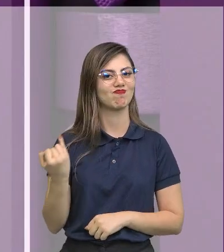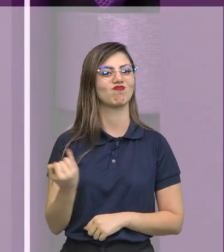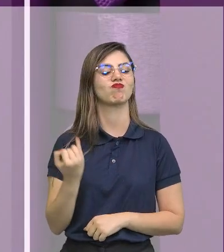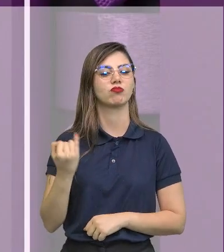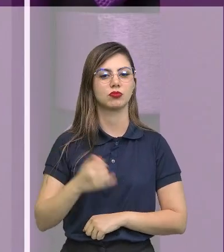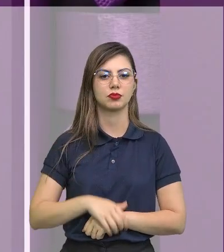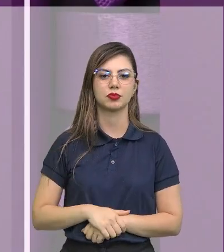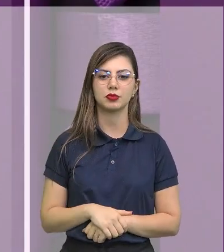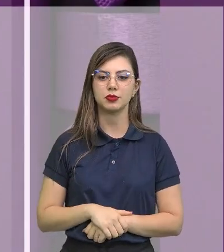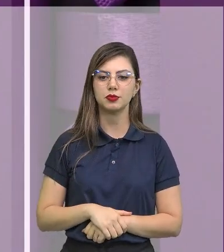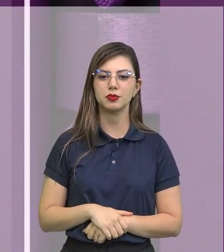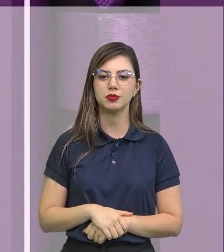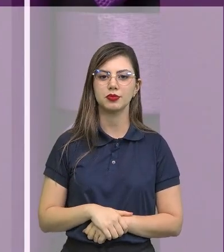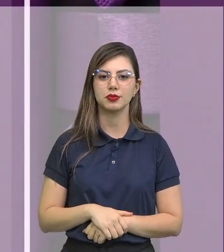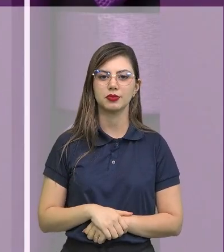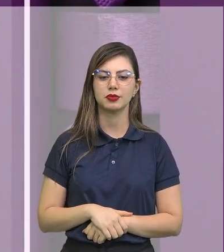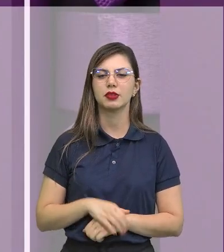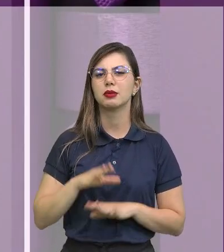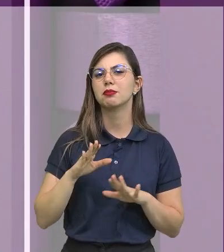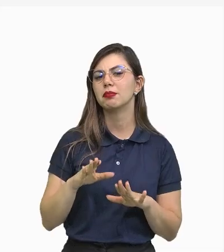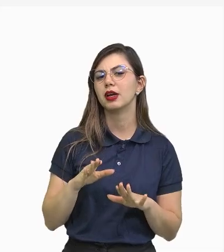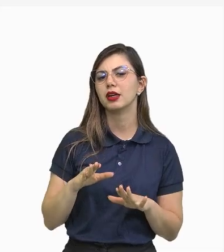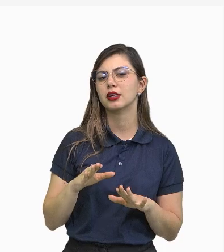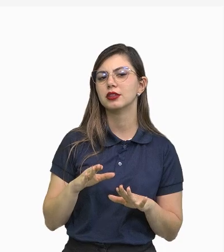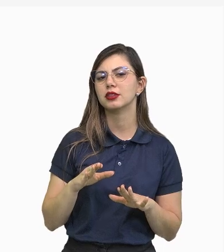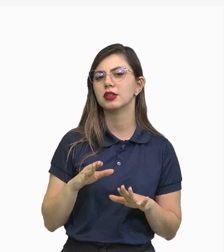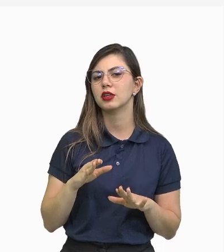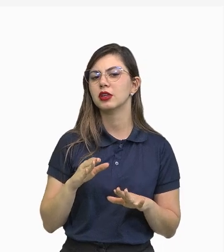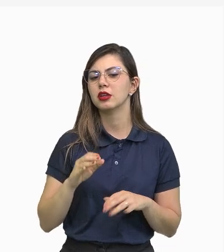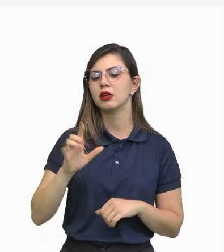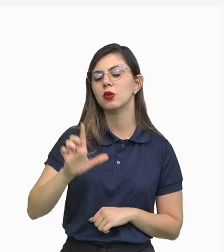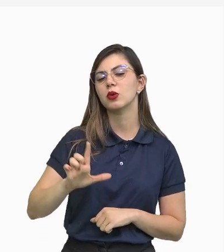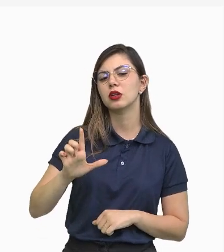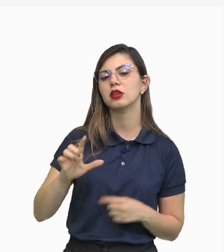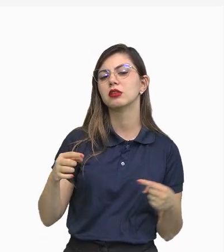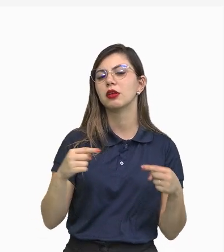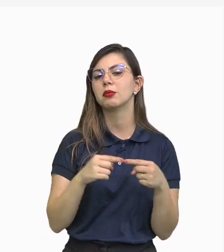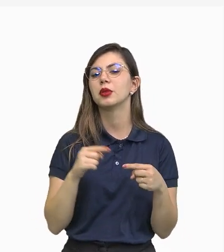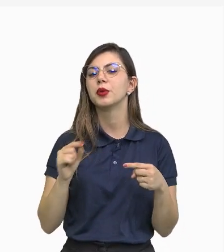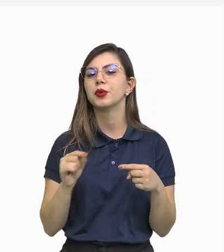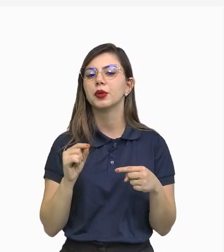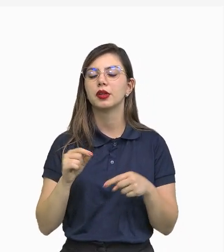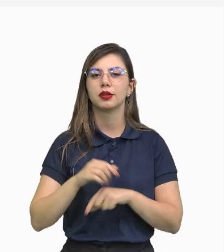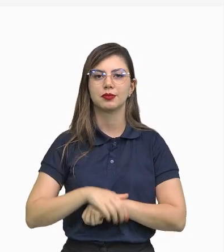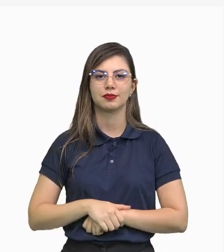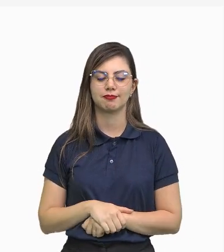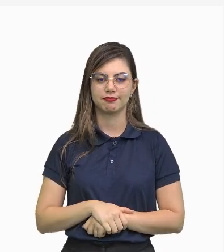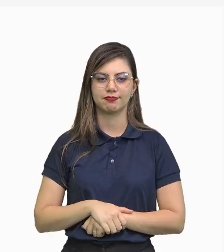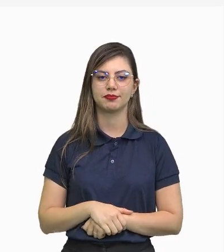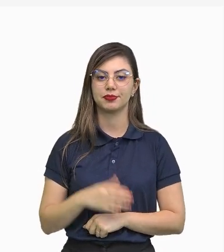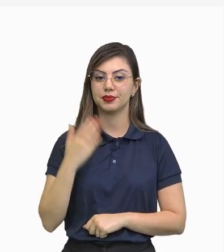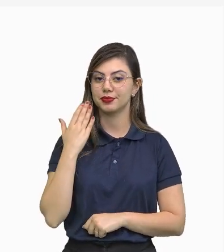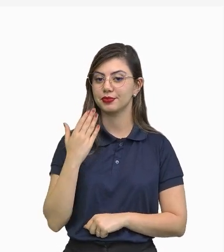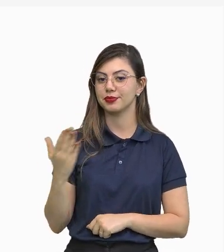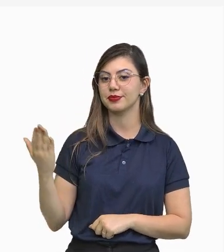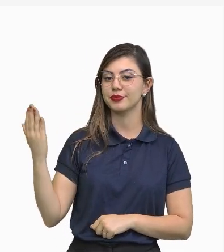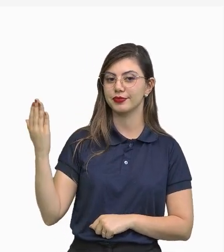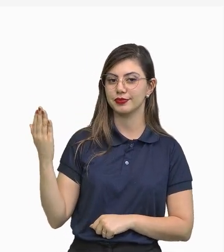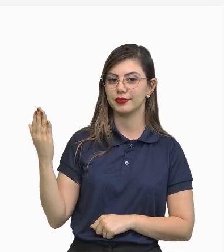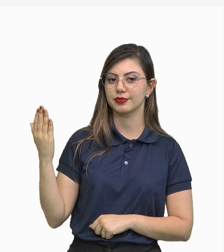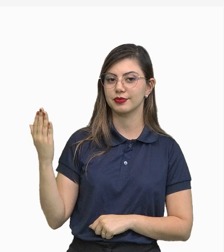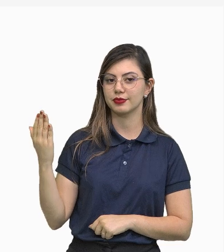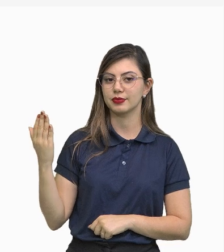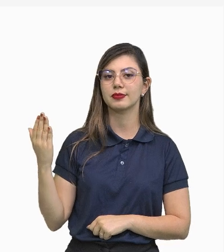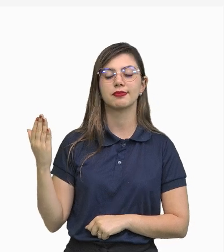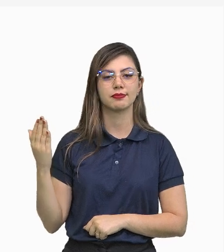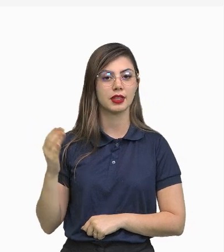fundamental. Agora, qual é toda essa relação com o litro? Vamos lá acompanhar? A relação com o litro também exige aí mais